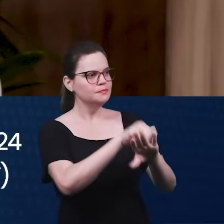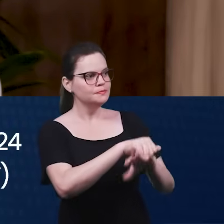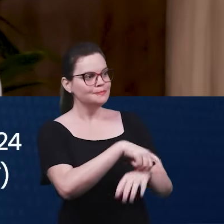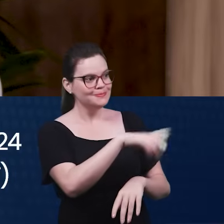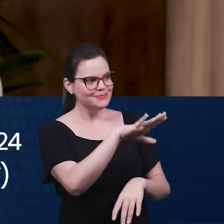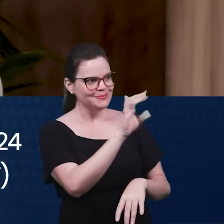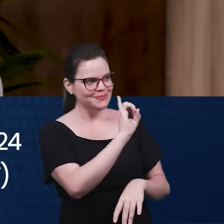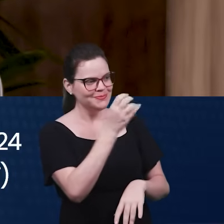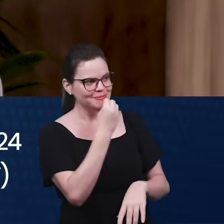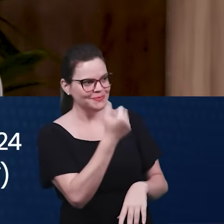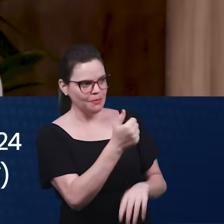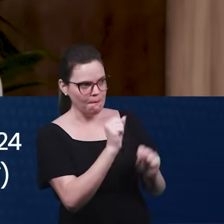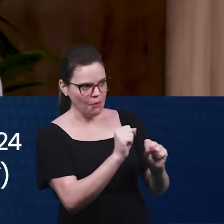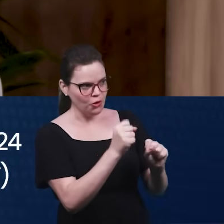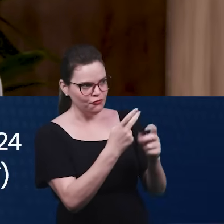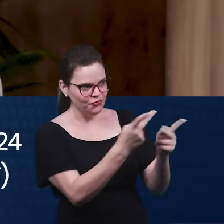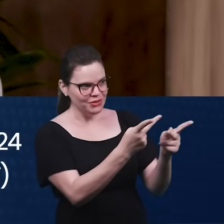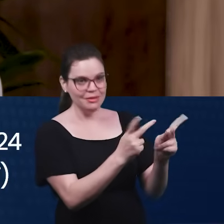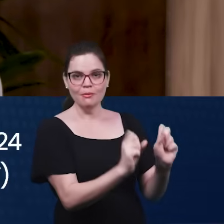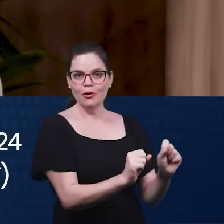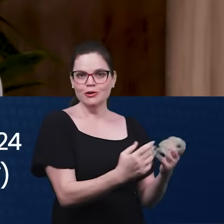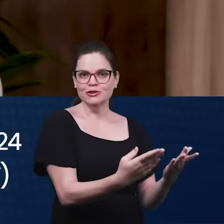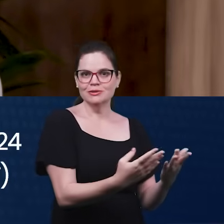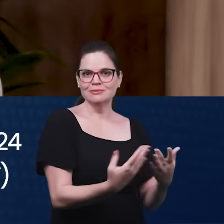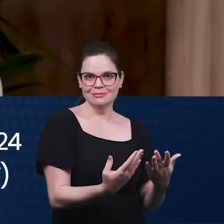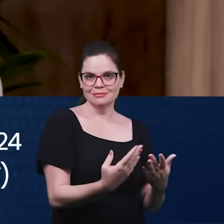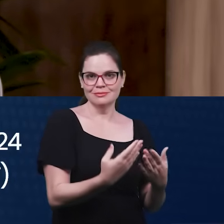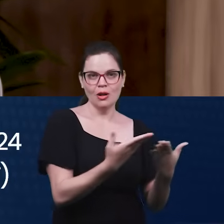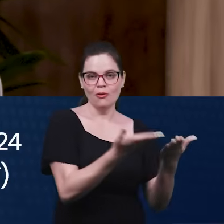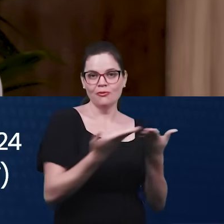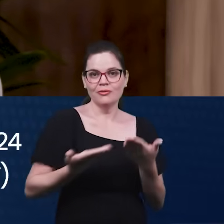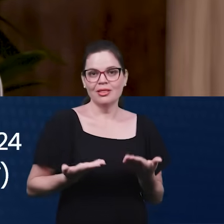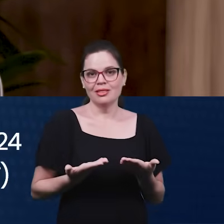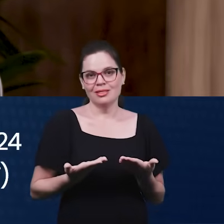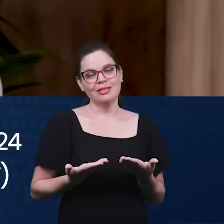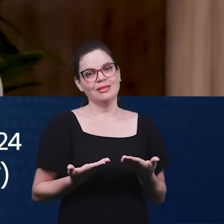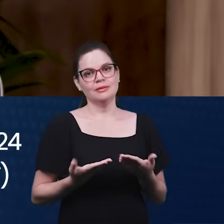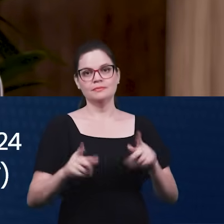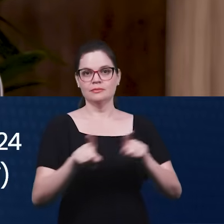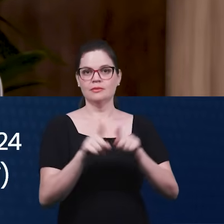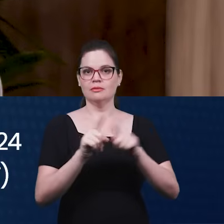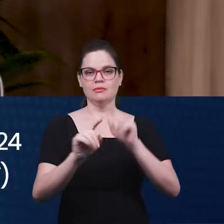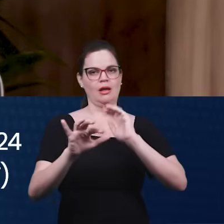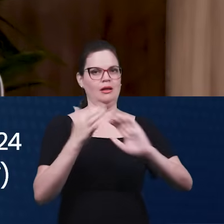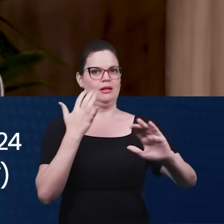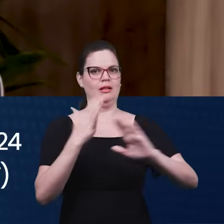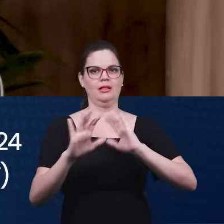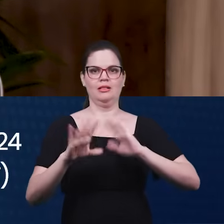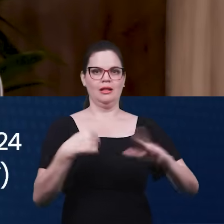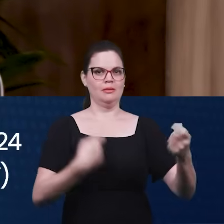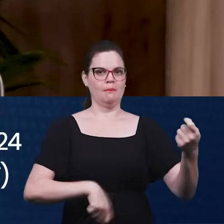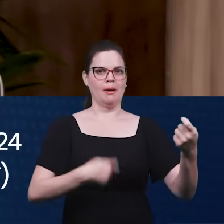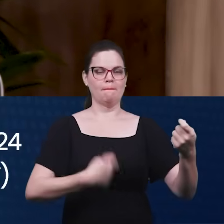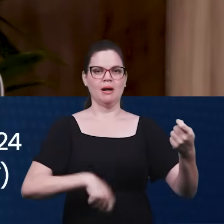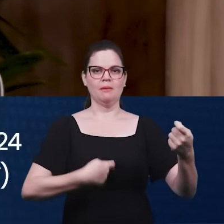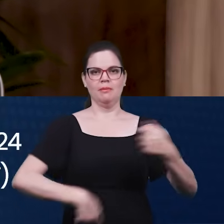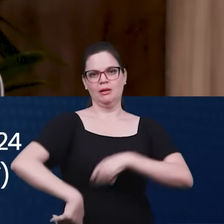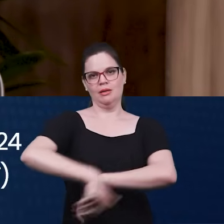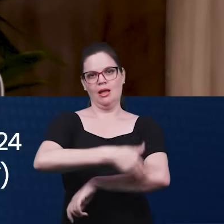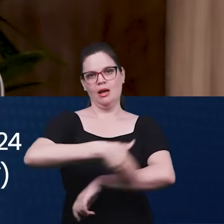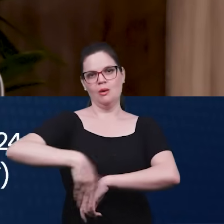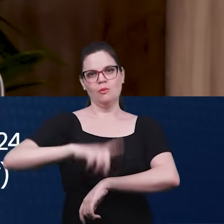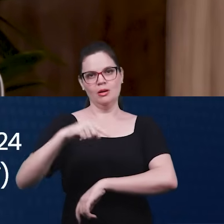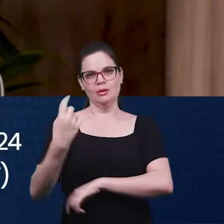lado da igreja, de quem mora perto, fazendo esses convites. Também as cantatas, elas são muito